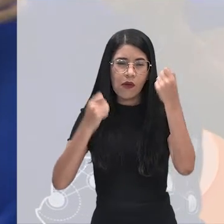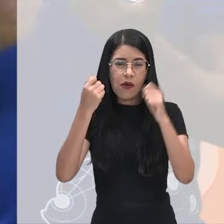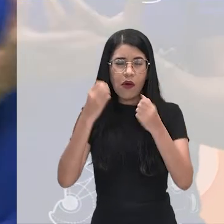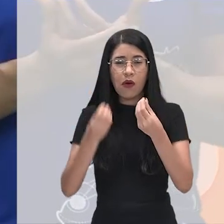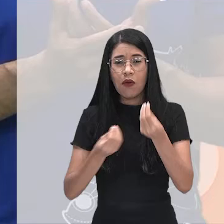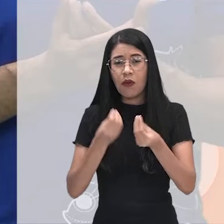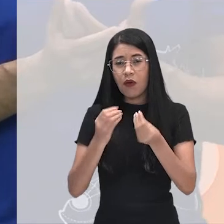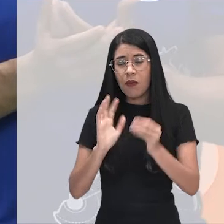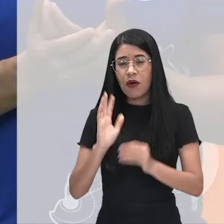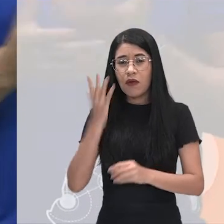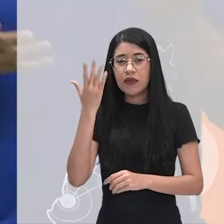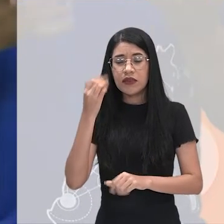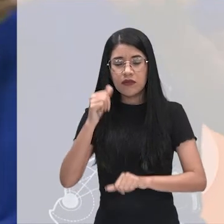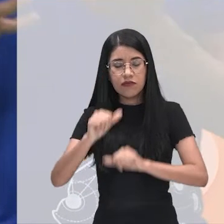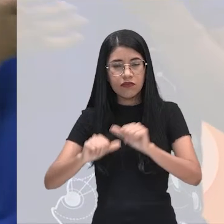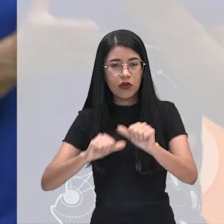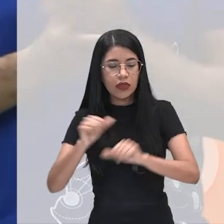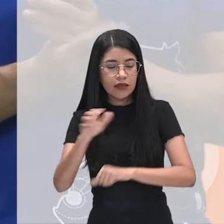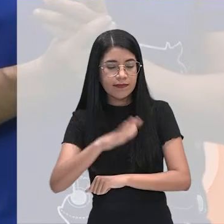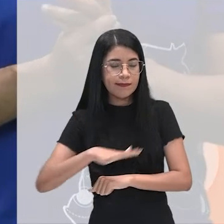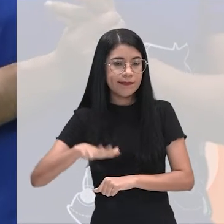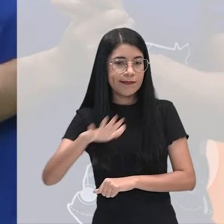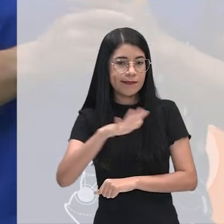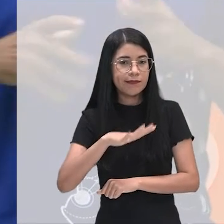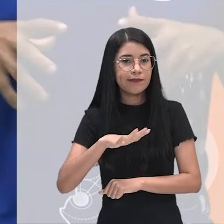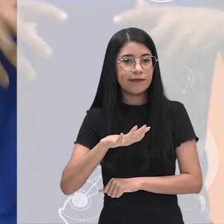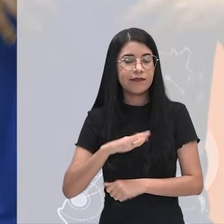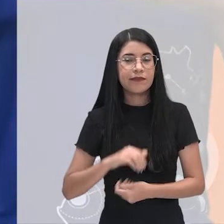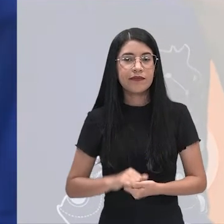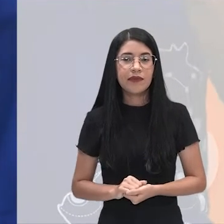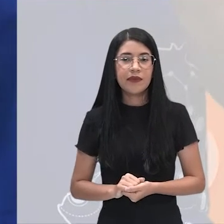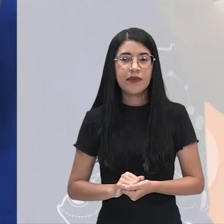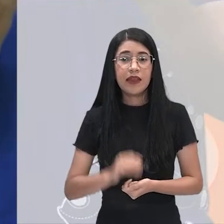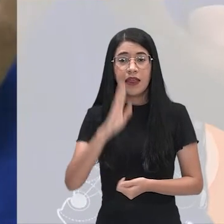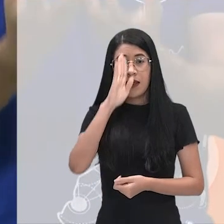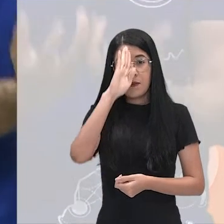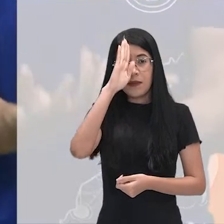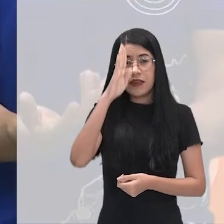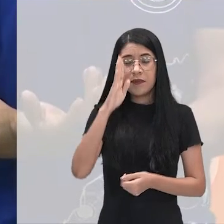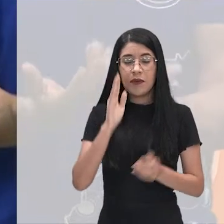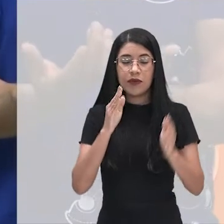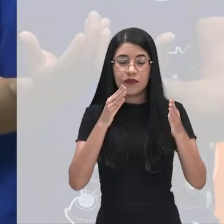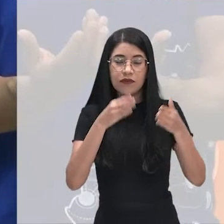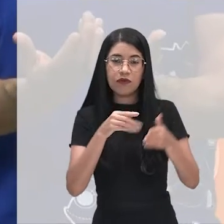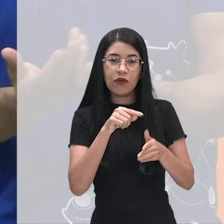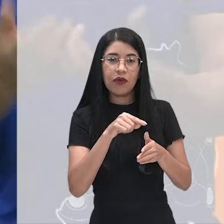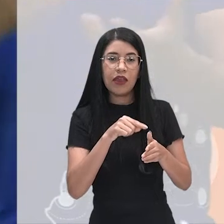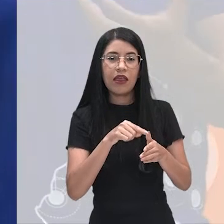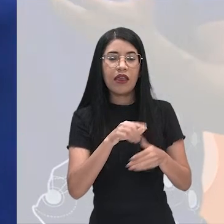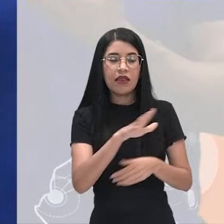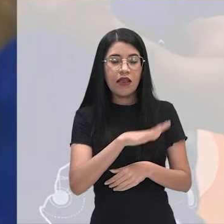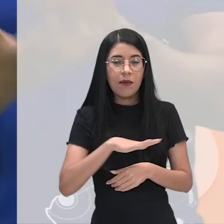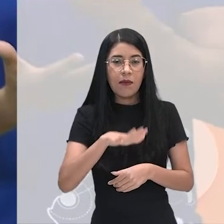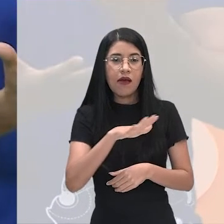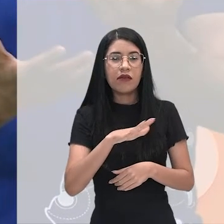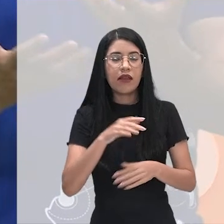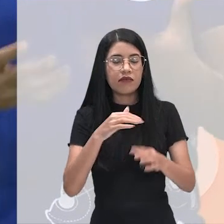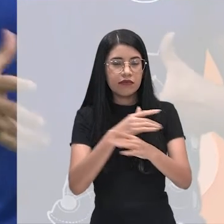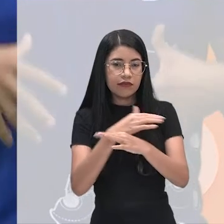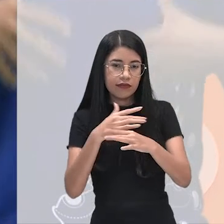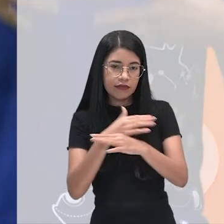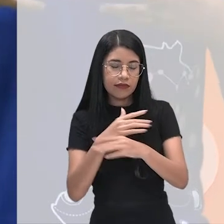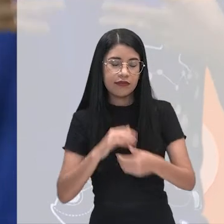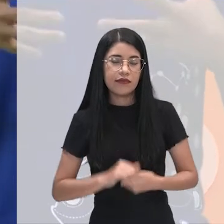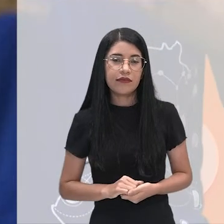trabalho artesanal também, em alguns locais. A gente tem a inserção das máquinas no processo produtivo, a máquina a vapor, por